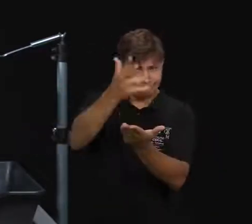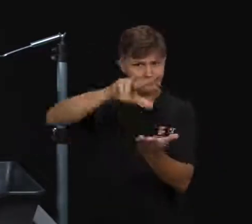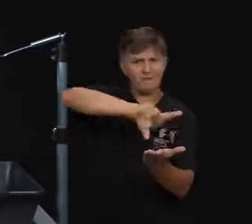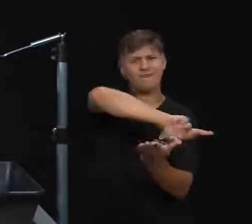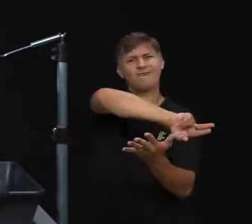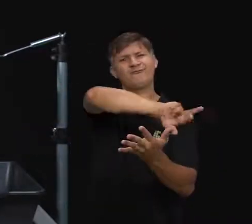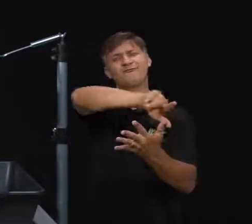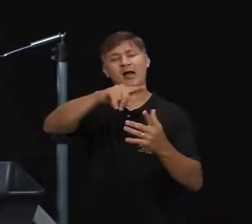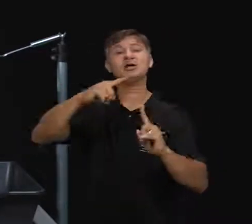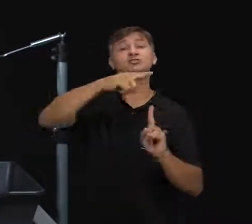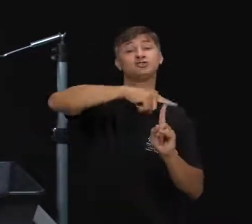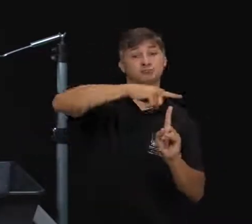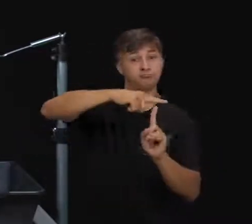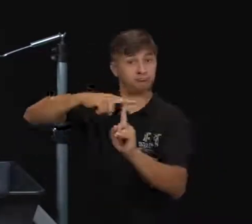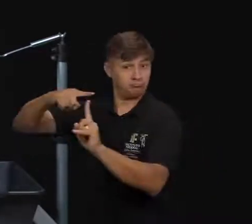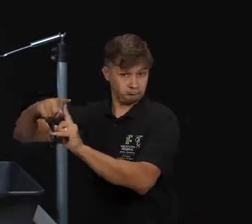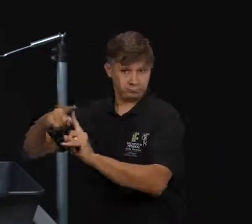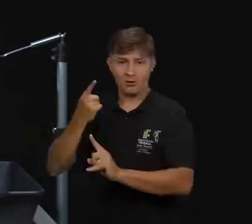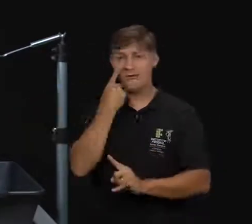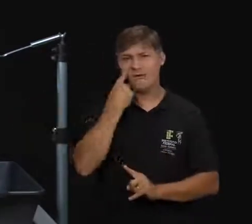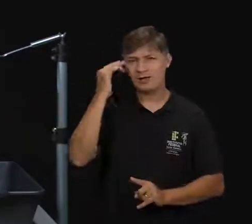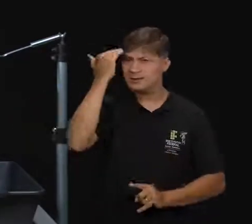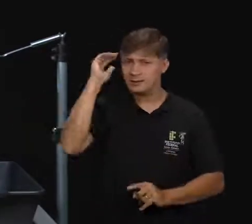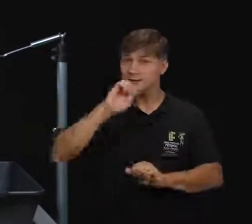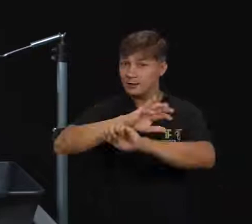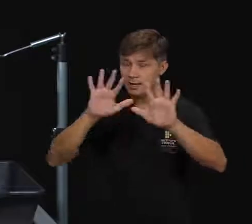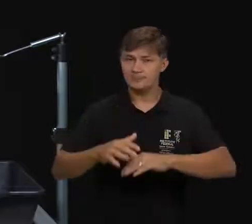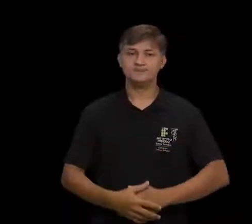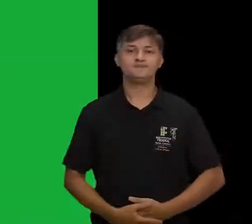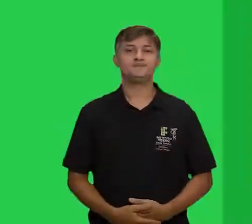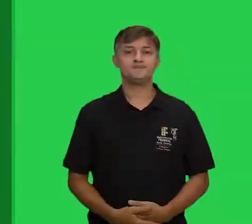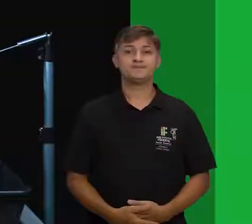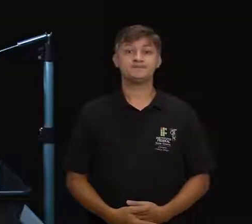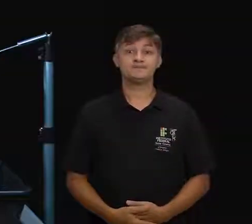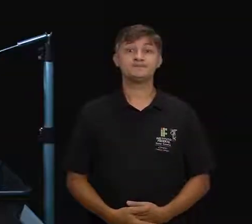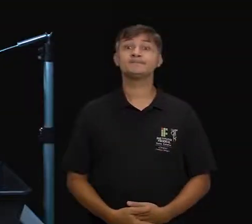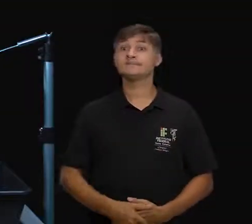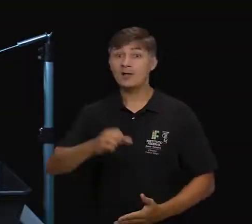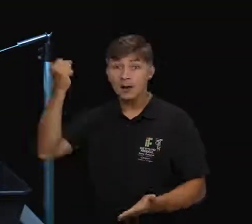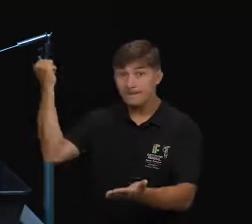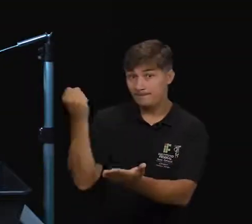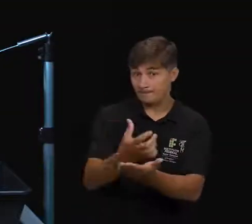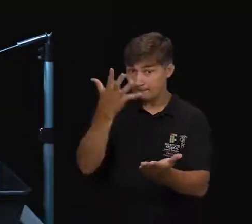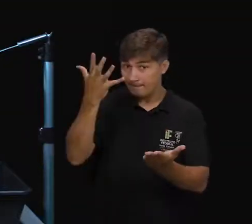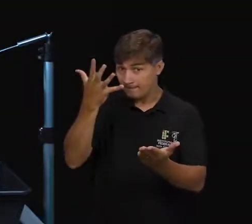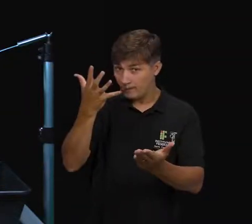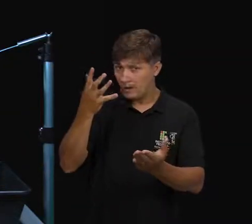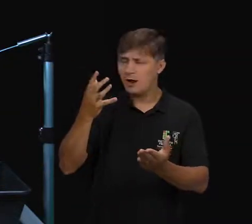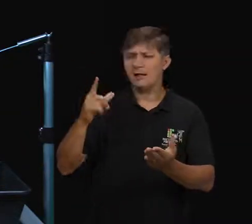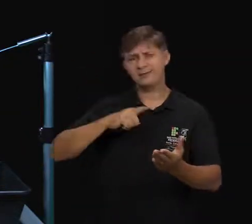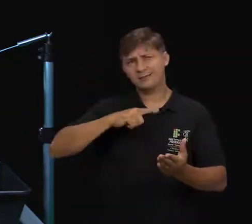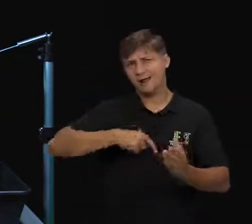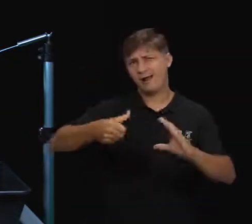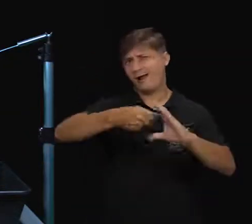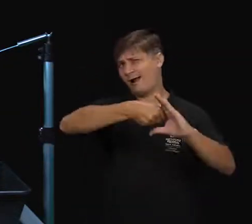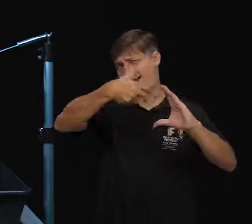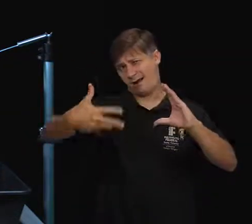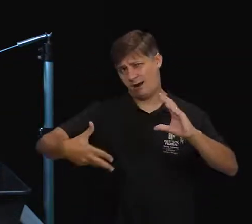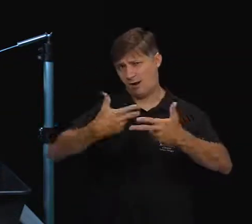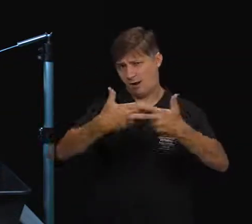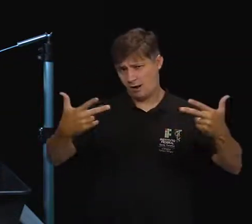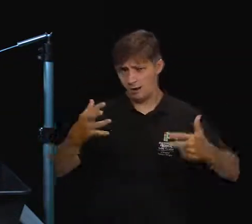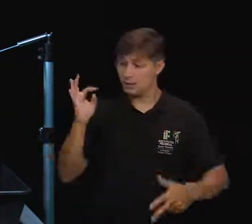que eu acho bem interessante para a gente entender o splash. Então o splash ele pode